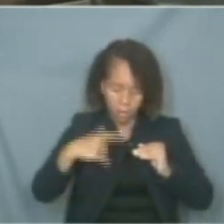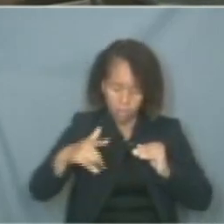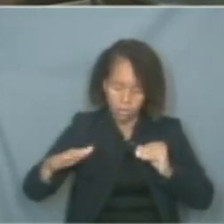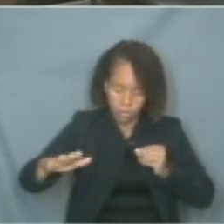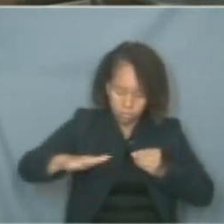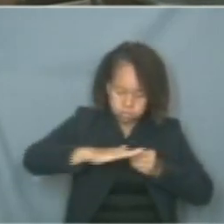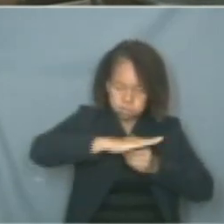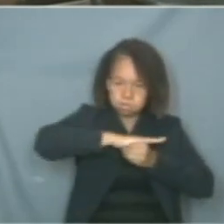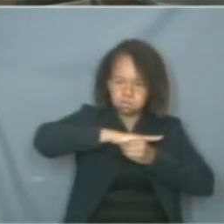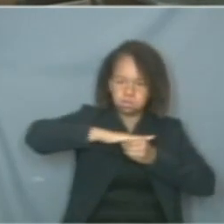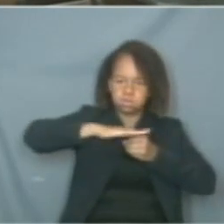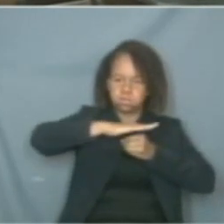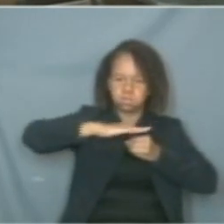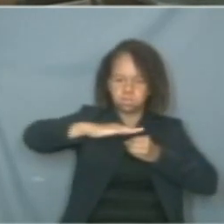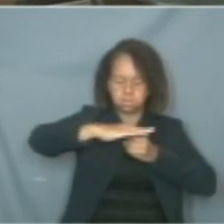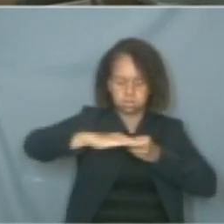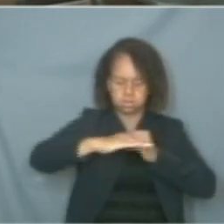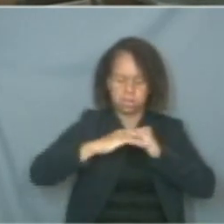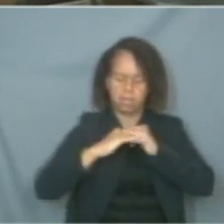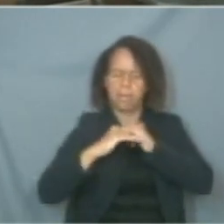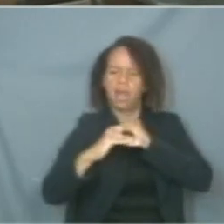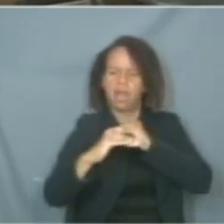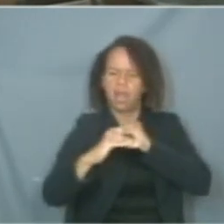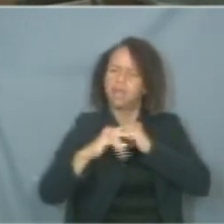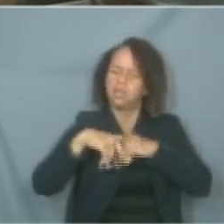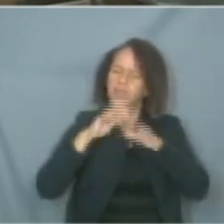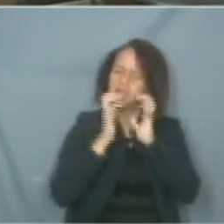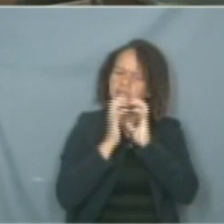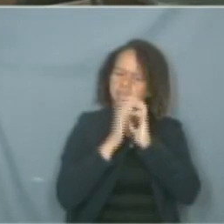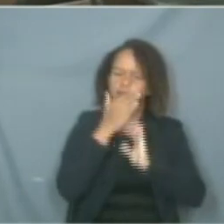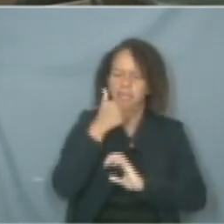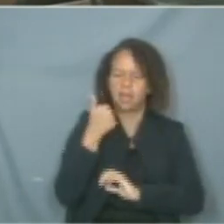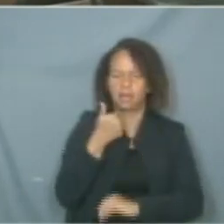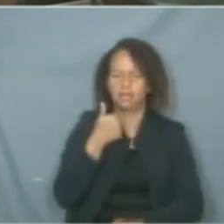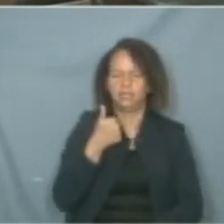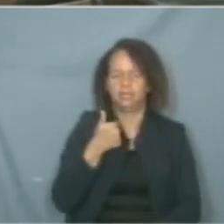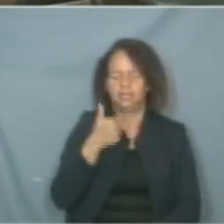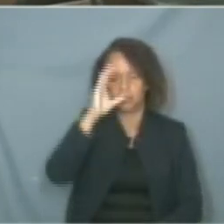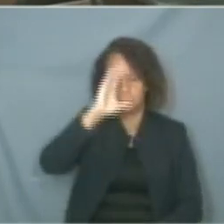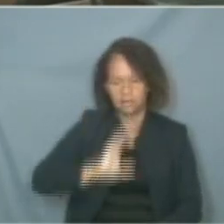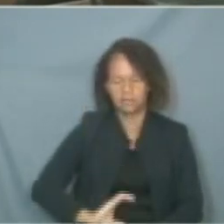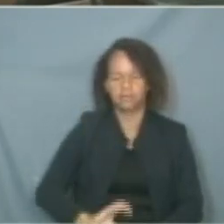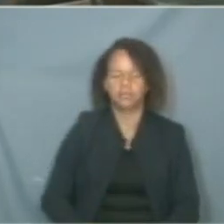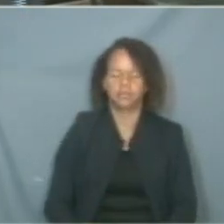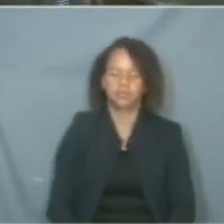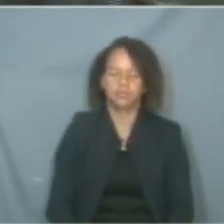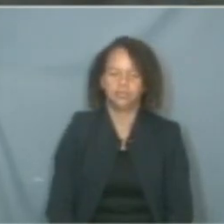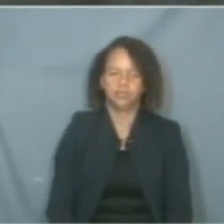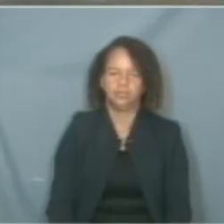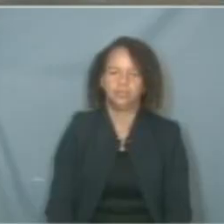desses buracos, para que a gente possa ter cada vez um Recife com melhor qualidade para o cidadão.